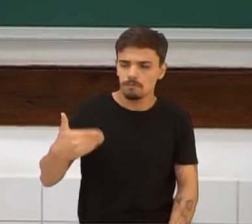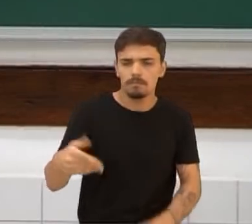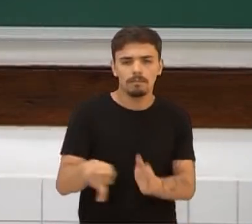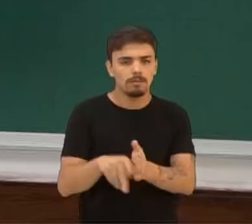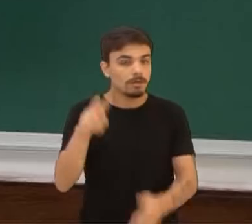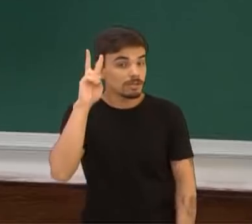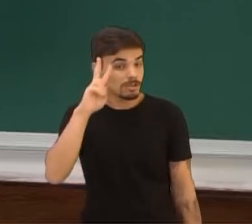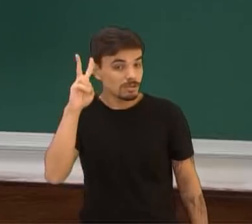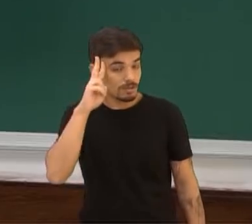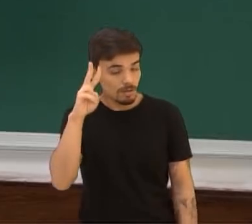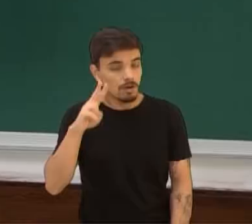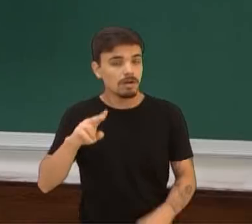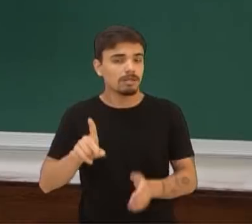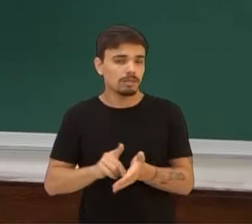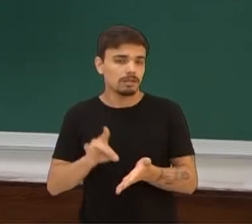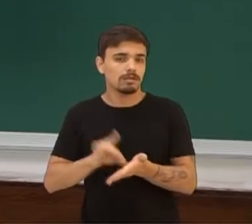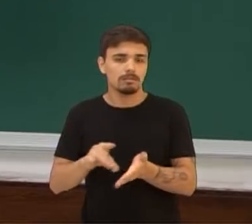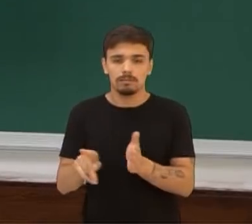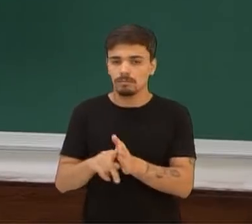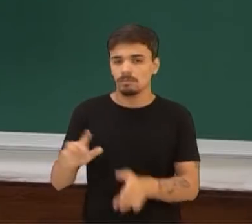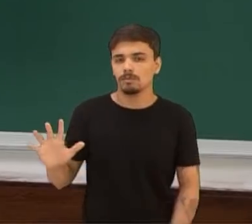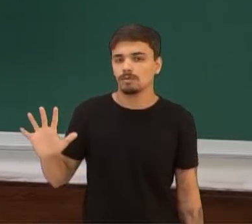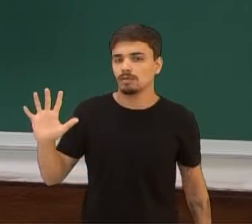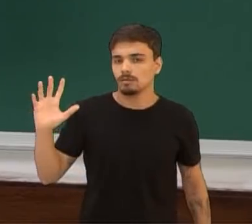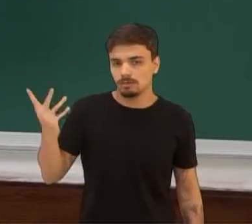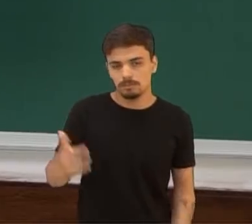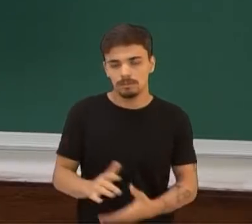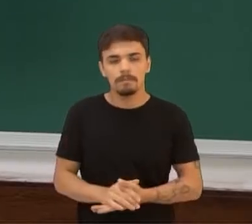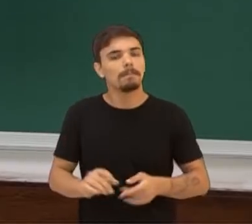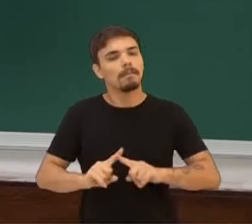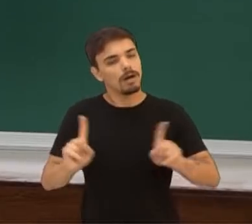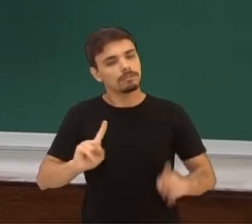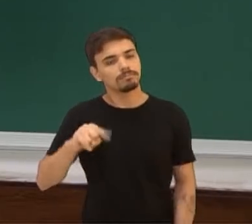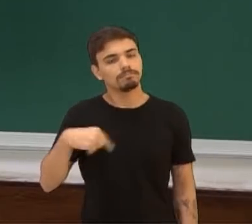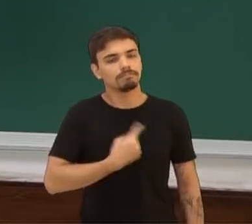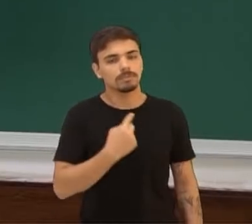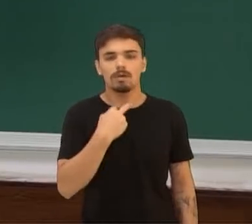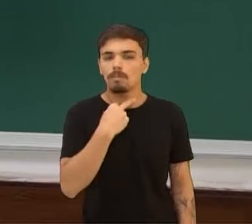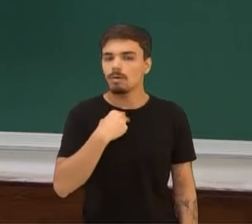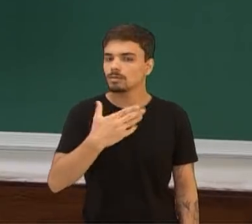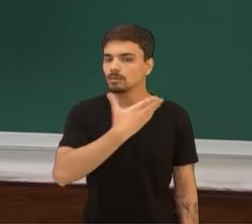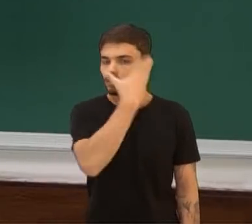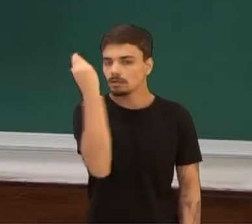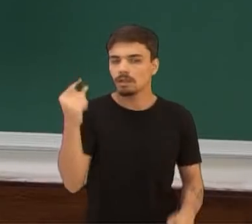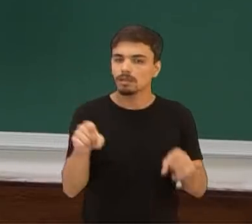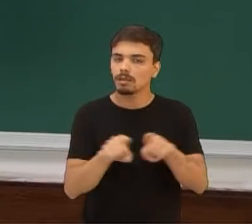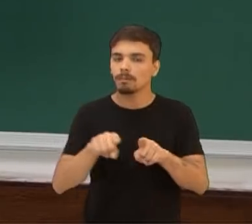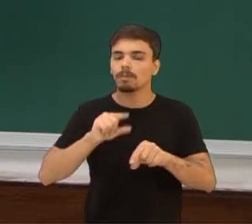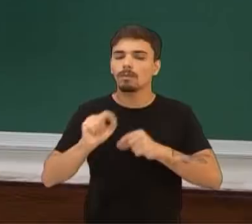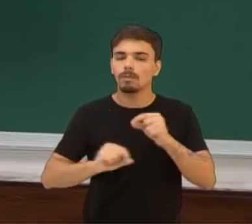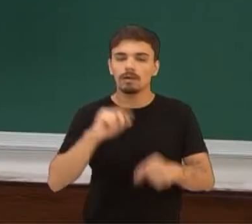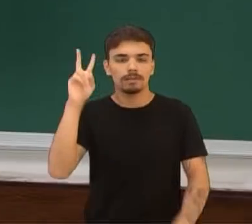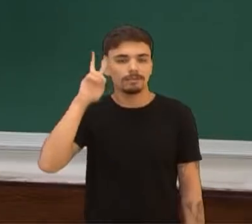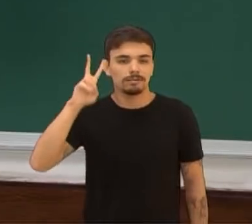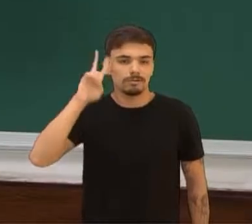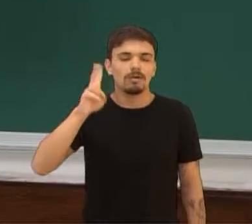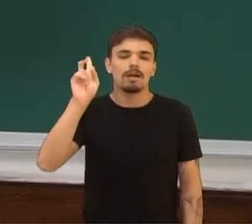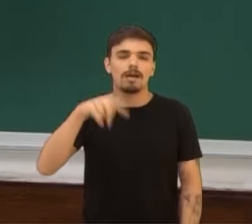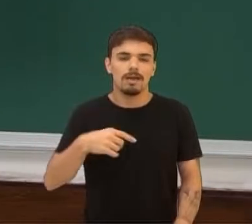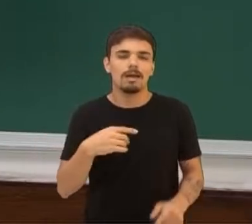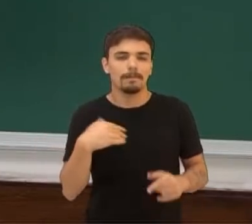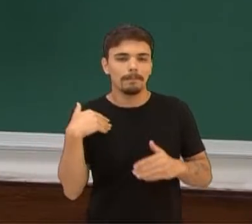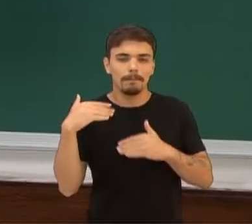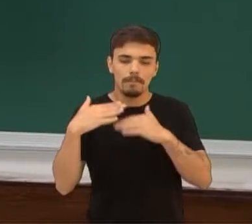de determinados acontecimentos. Mas a gente também não pode esquecer que a história ela é